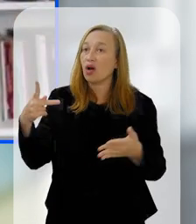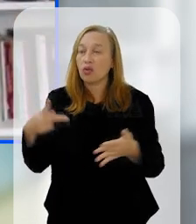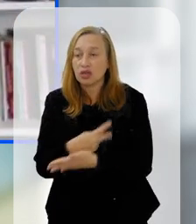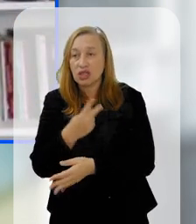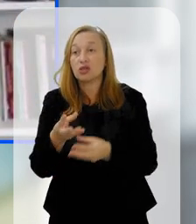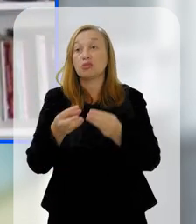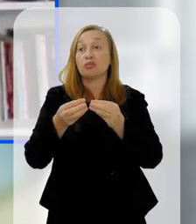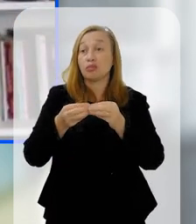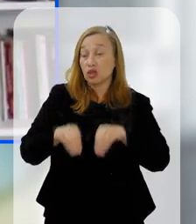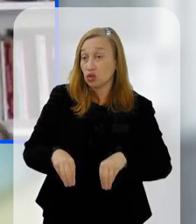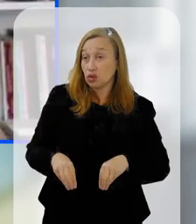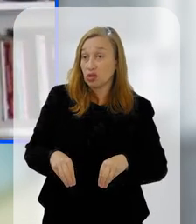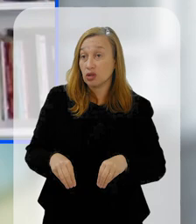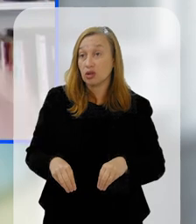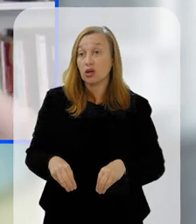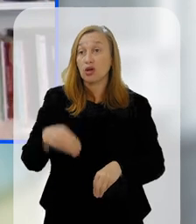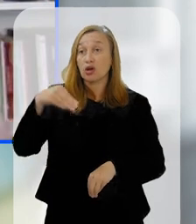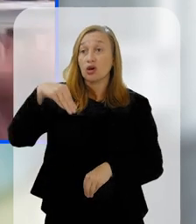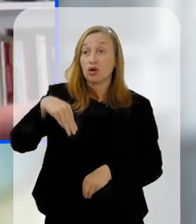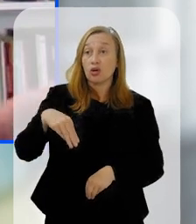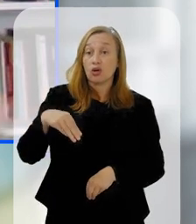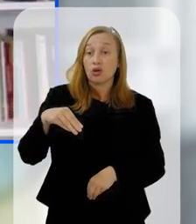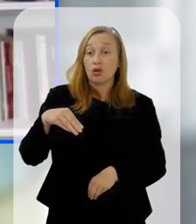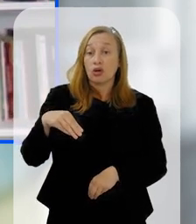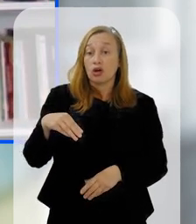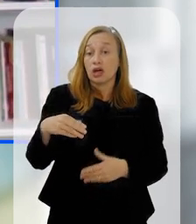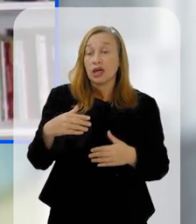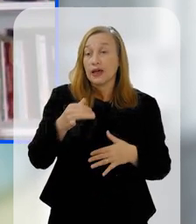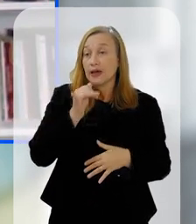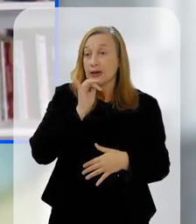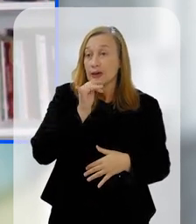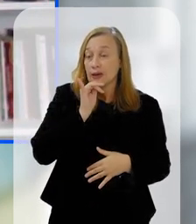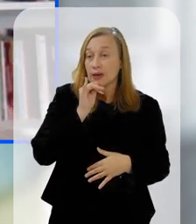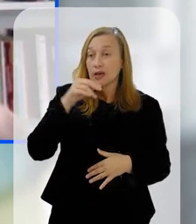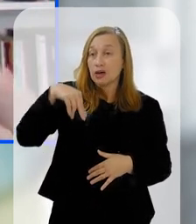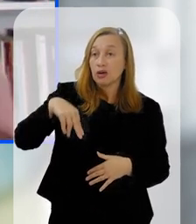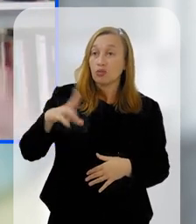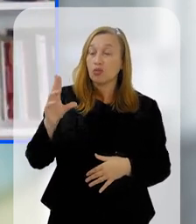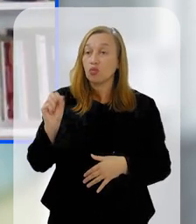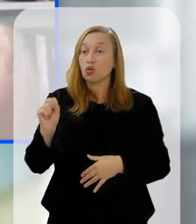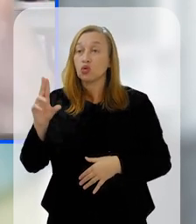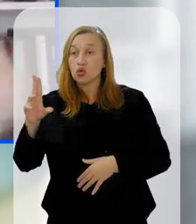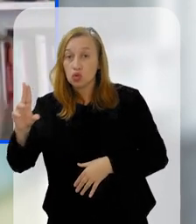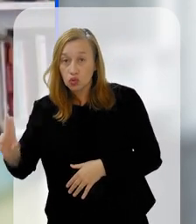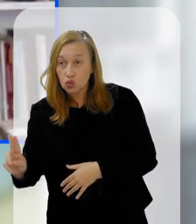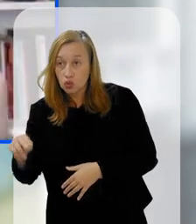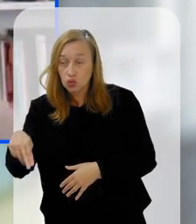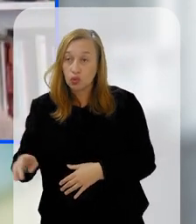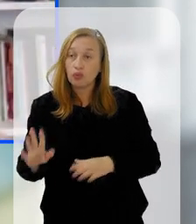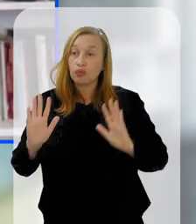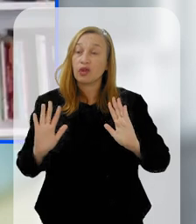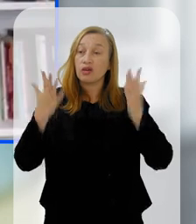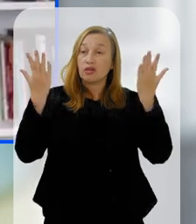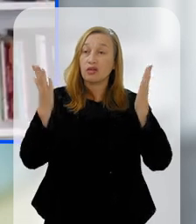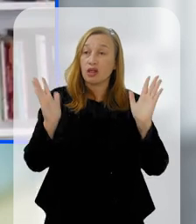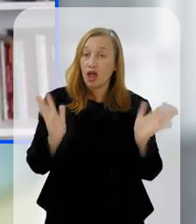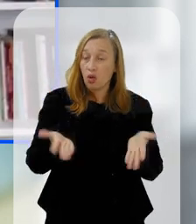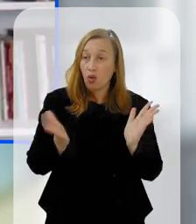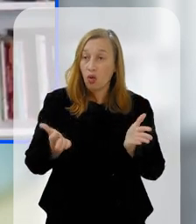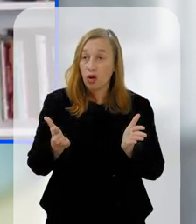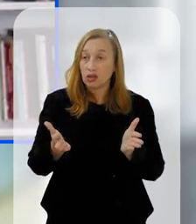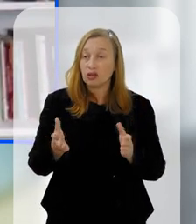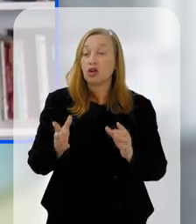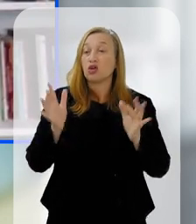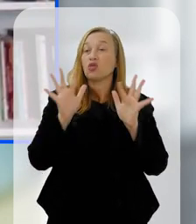que novamente aconteça, porque é, por exemplo, Mussum, que até eu vou receber o prefeito de Mussum num evento que eu estou organizando agora